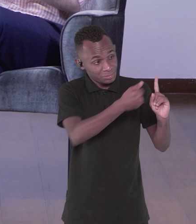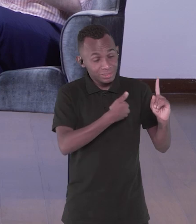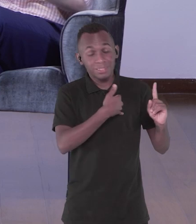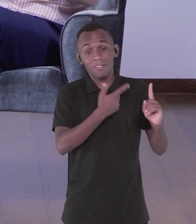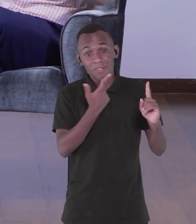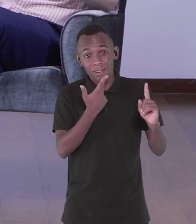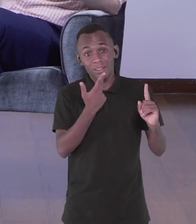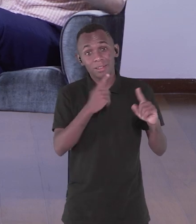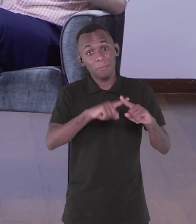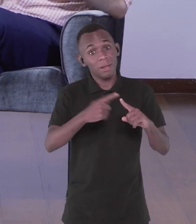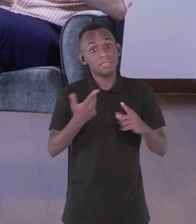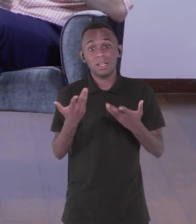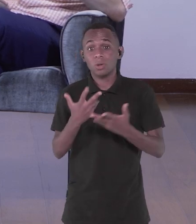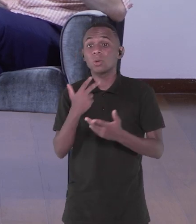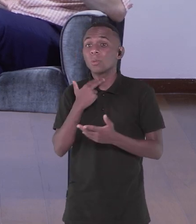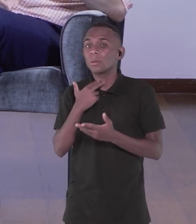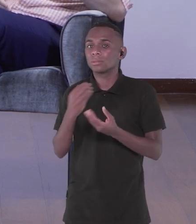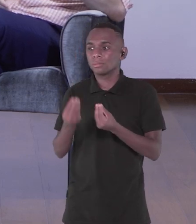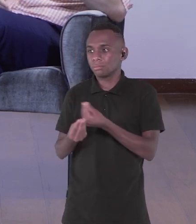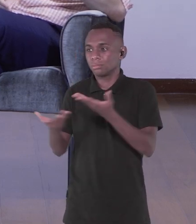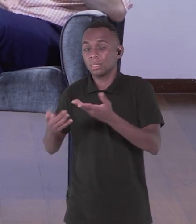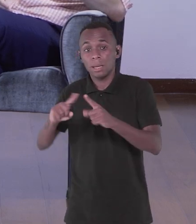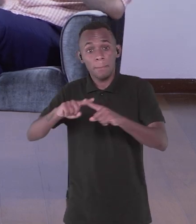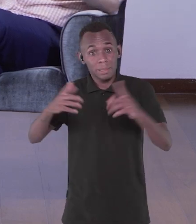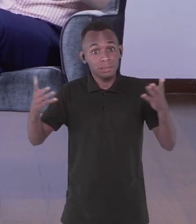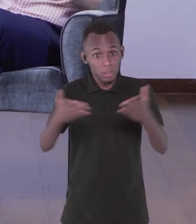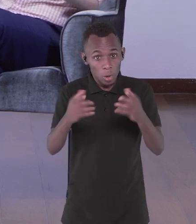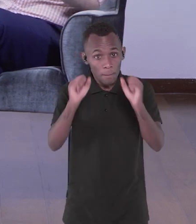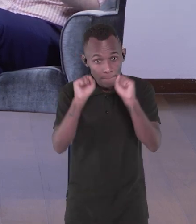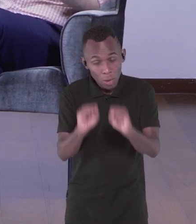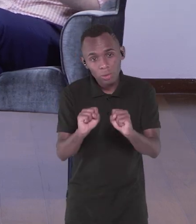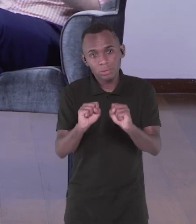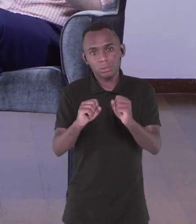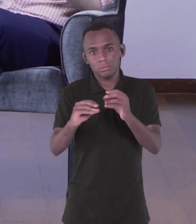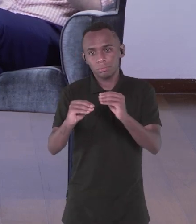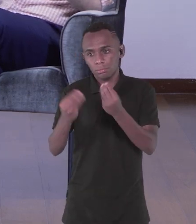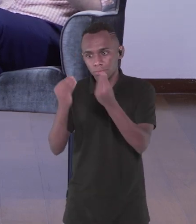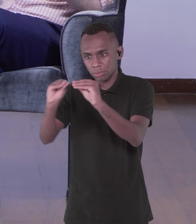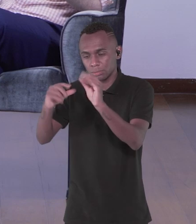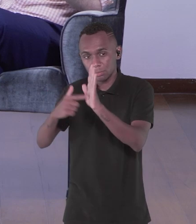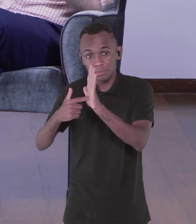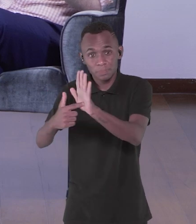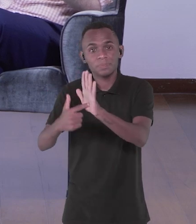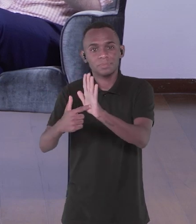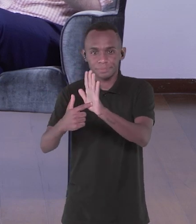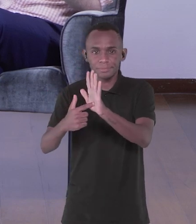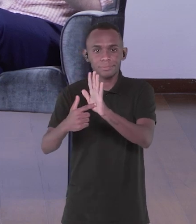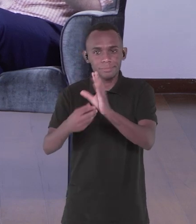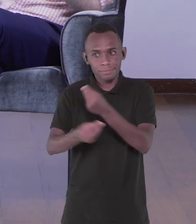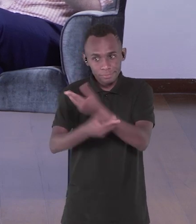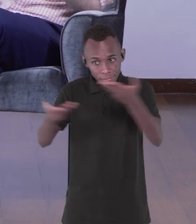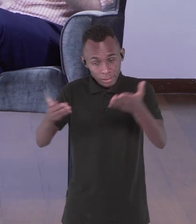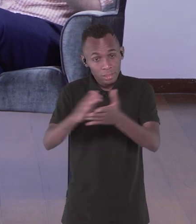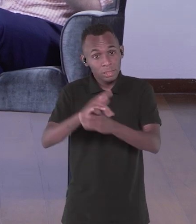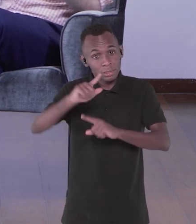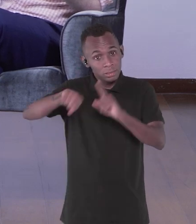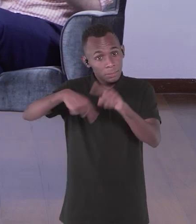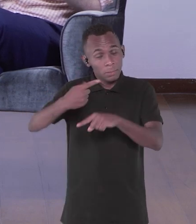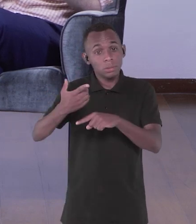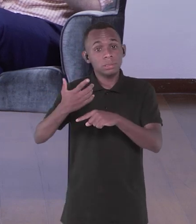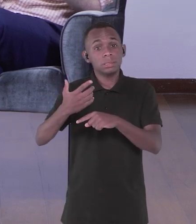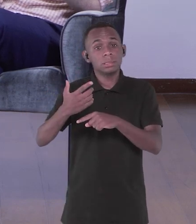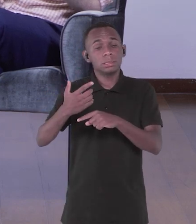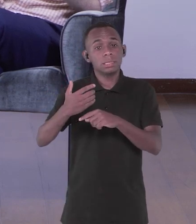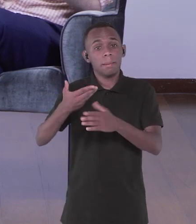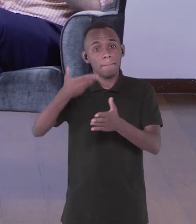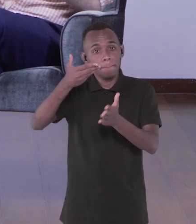podia publicar. Agora a gente pode publicar. Né? E publica, e ele perde, depois disso, ele perde a residência fiscal